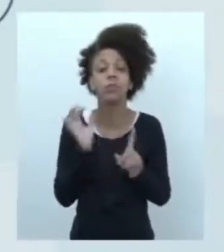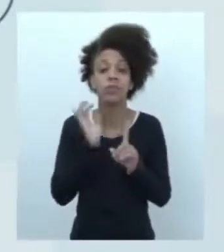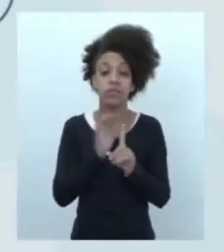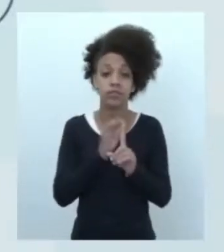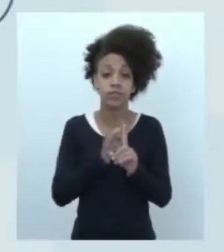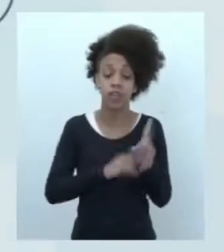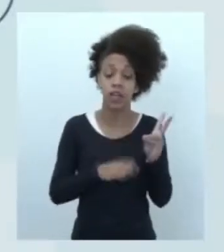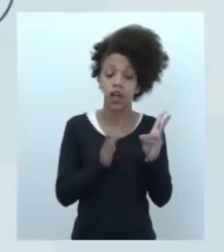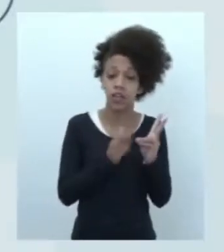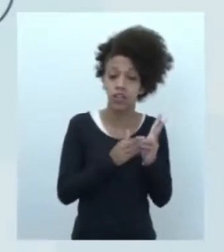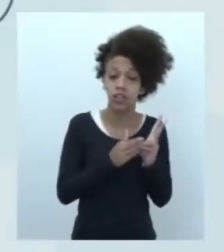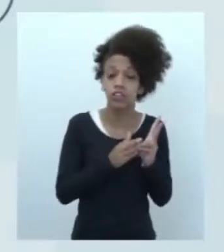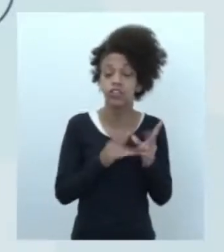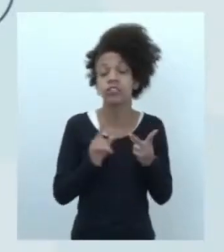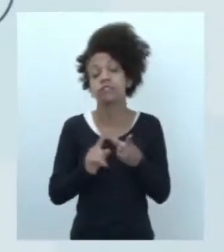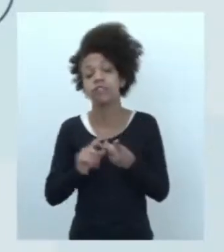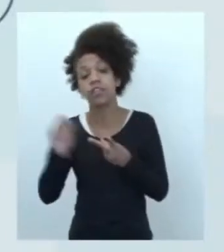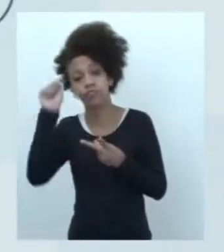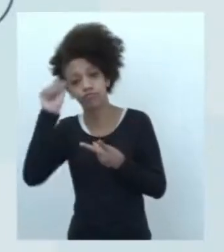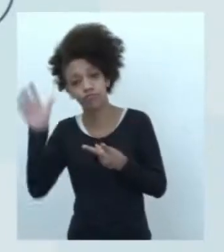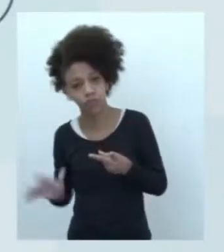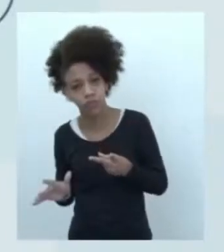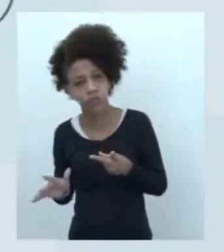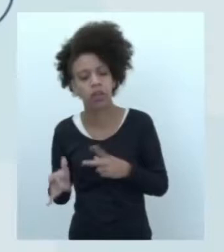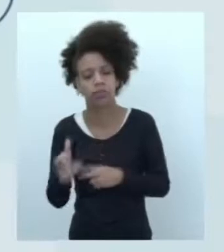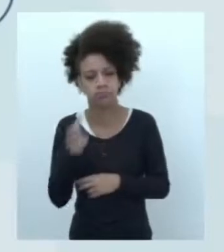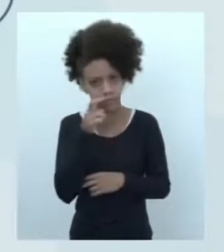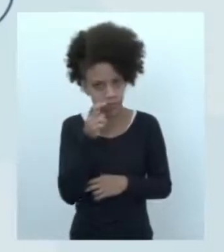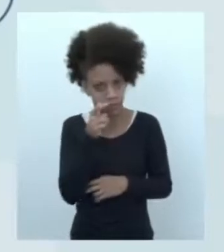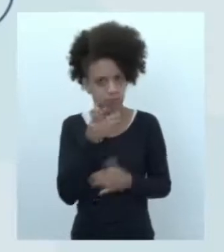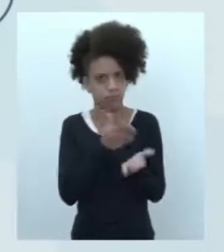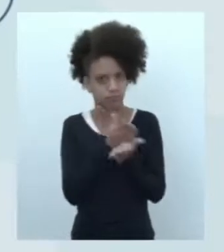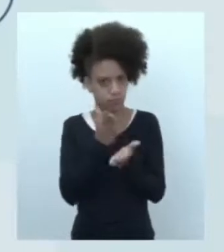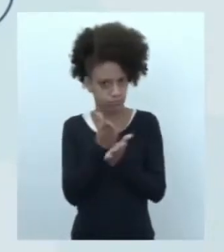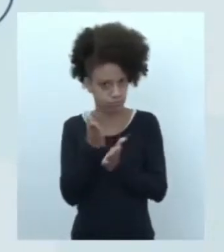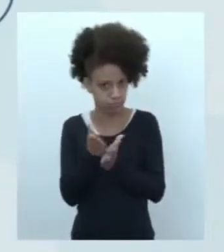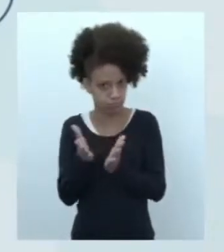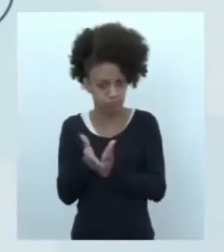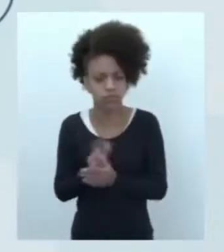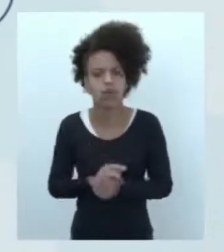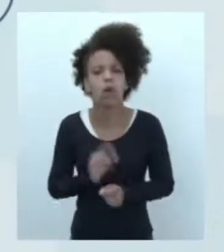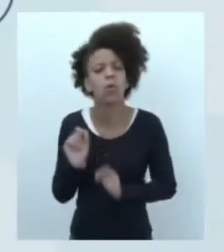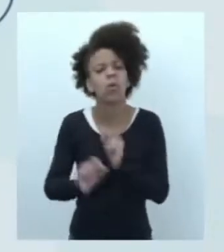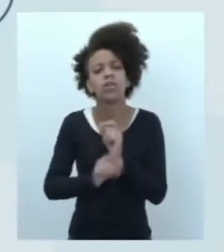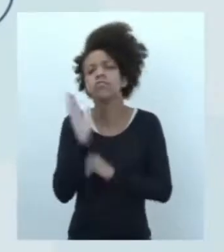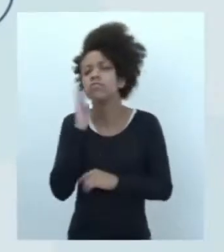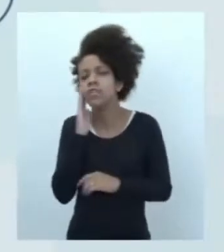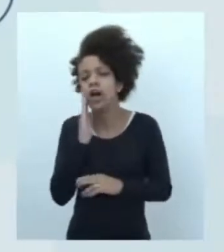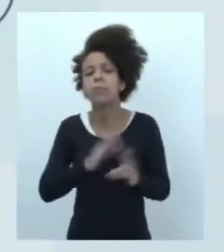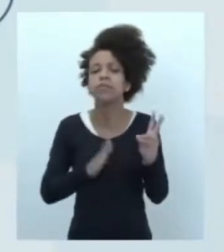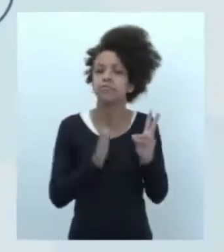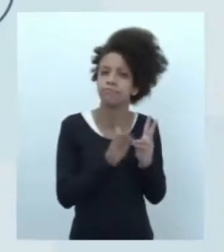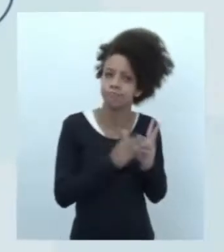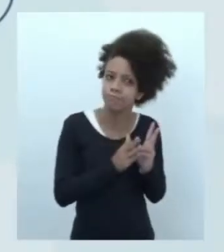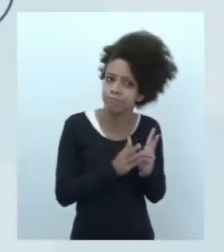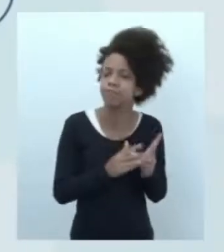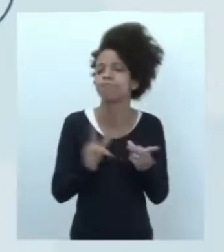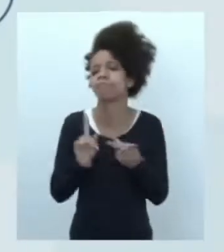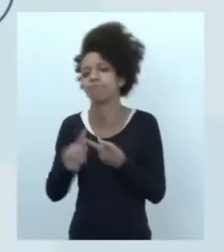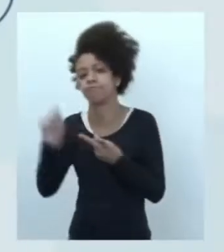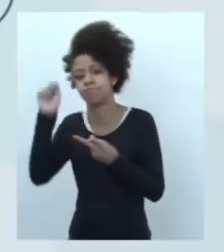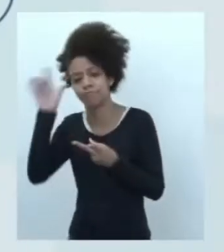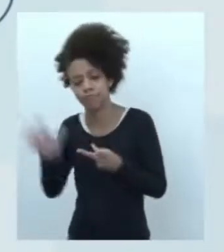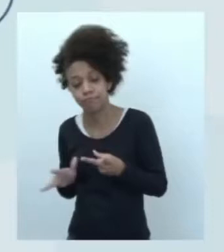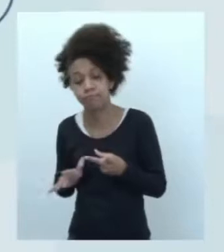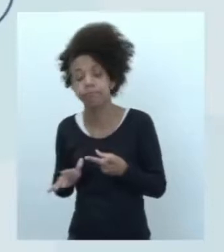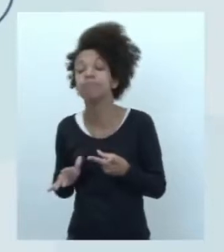influências africanas e indígenas? Então, olha que interessante, está direcionado aí, né? O que você sabe sobre as influências